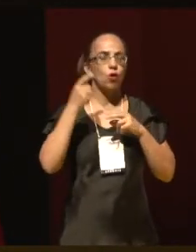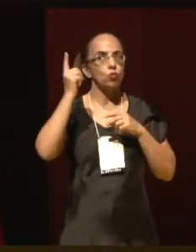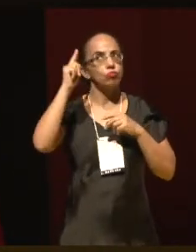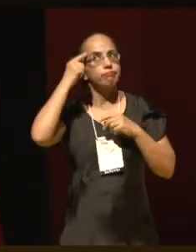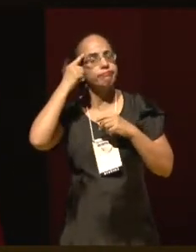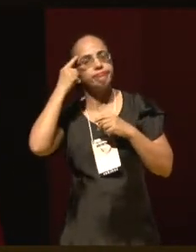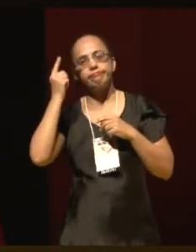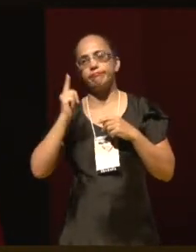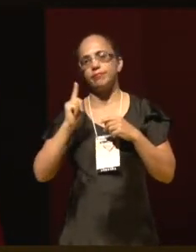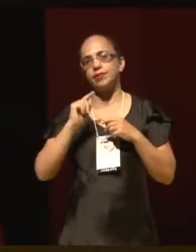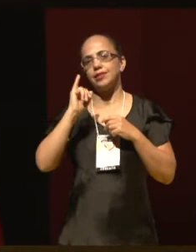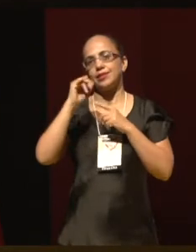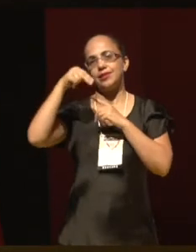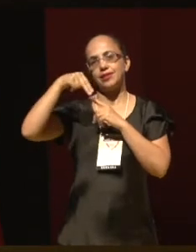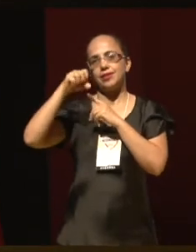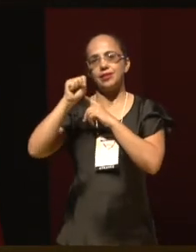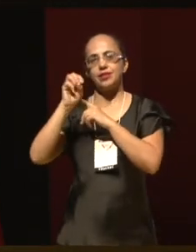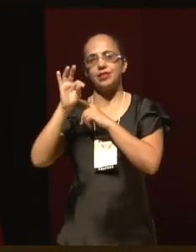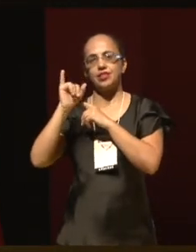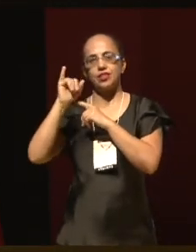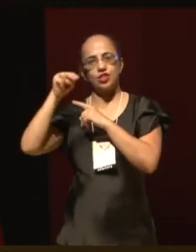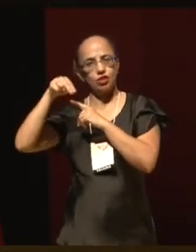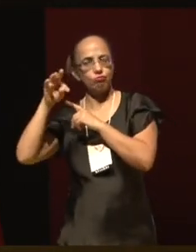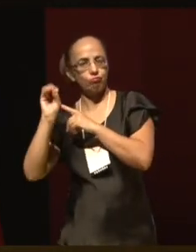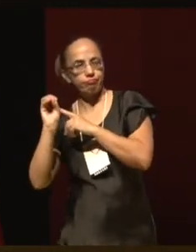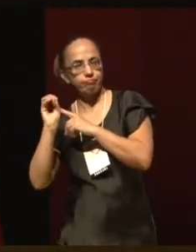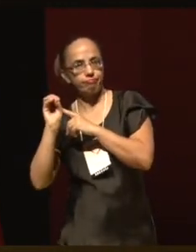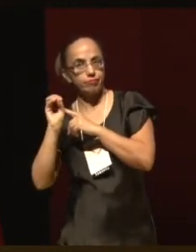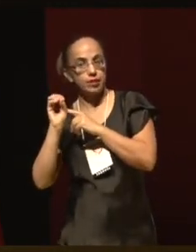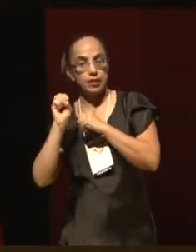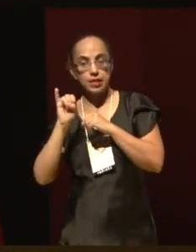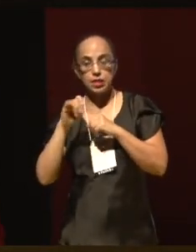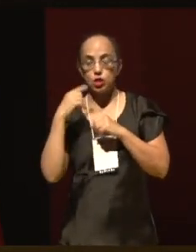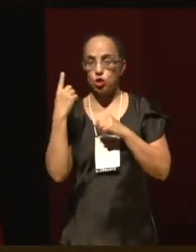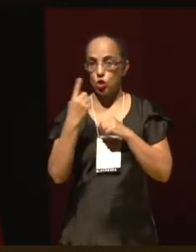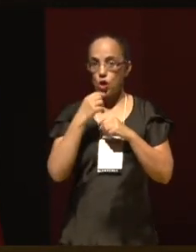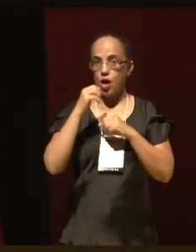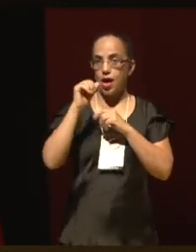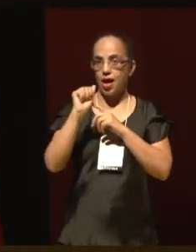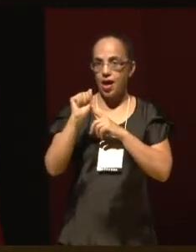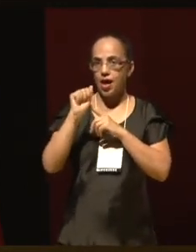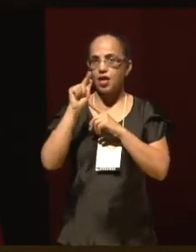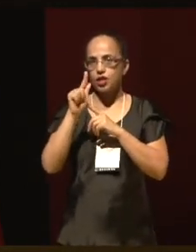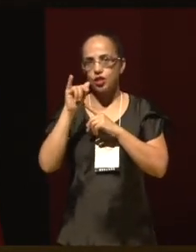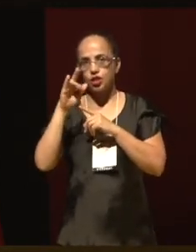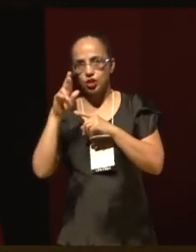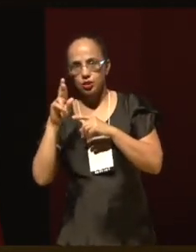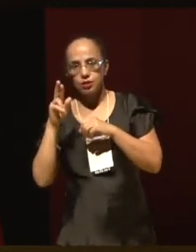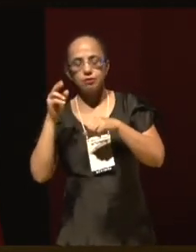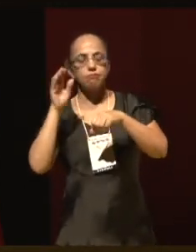Quando nós agimos, estamos actuando intelectualmente.